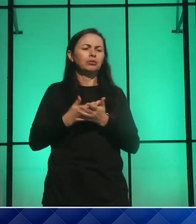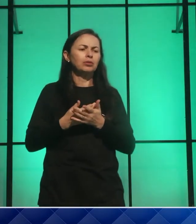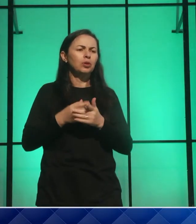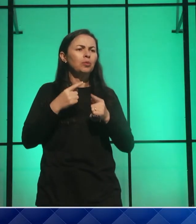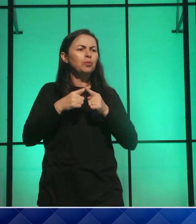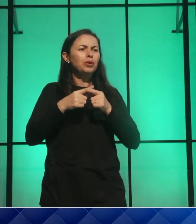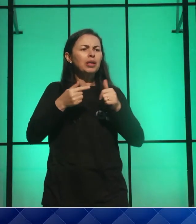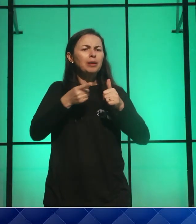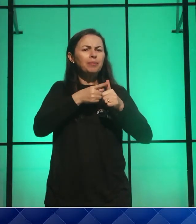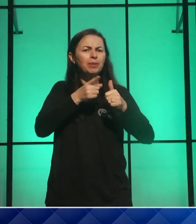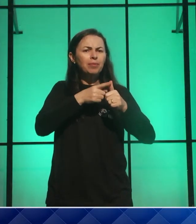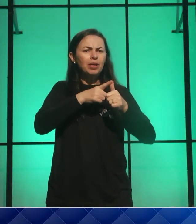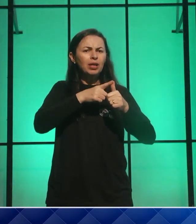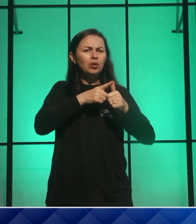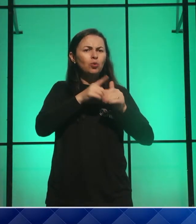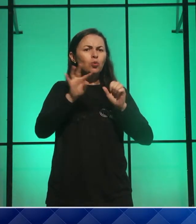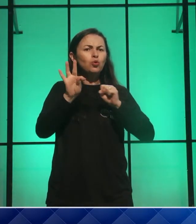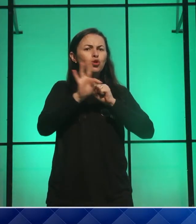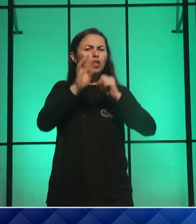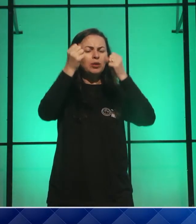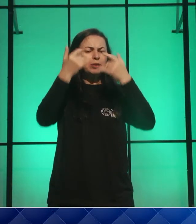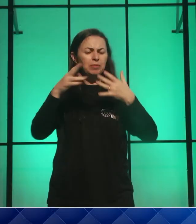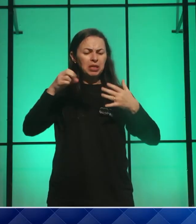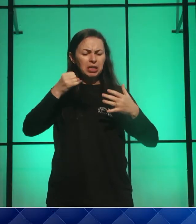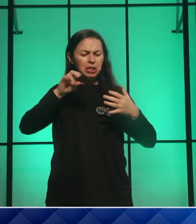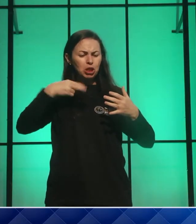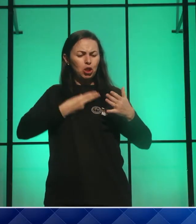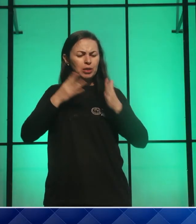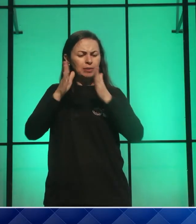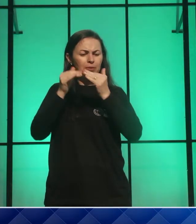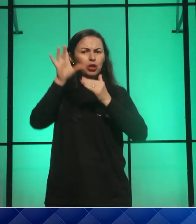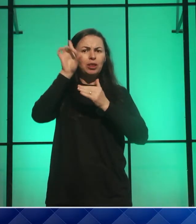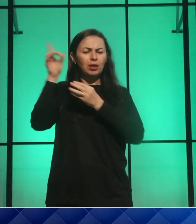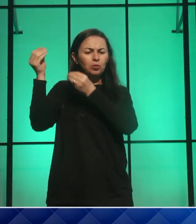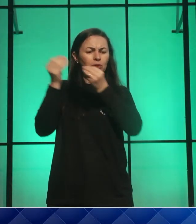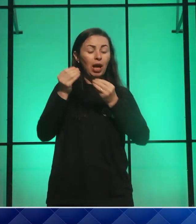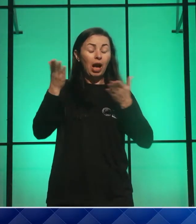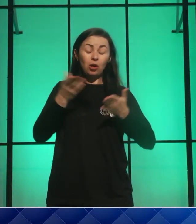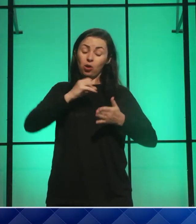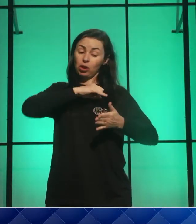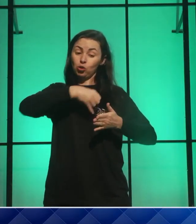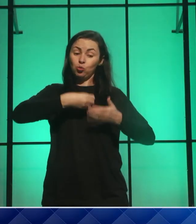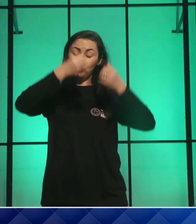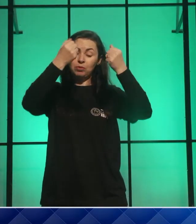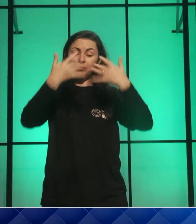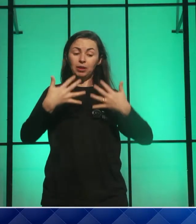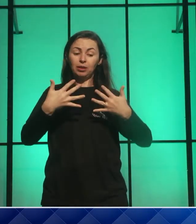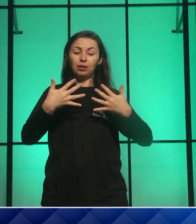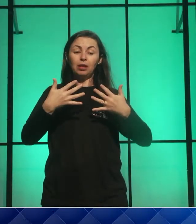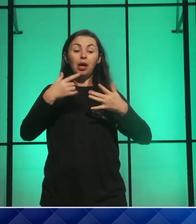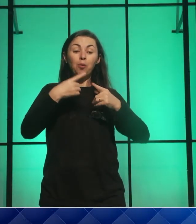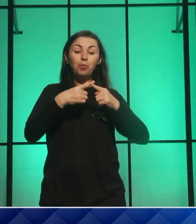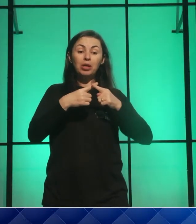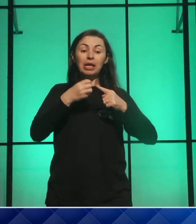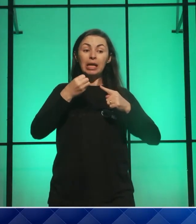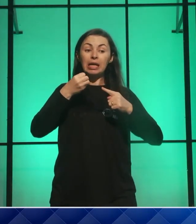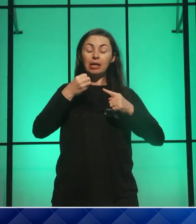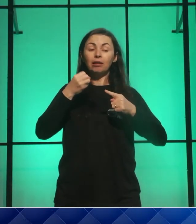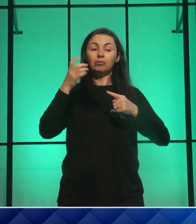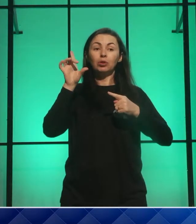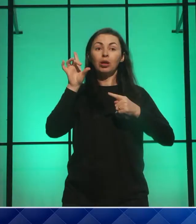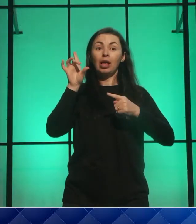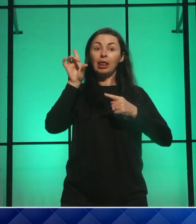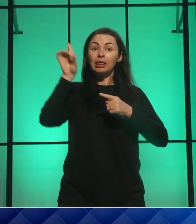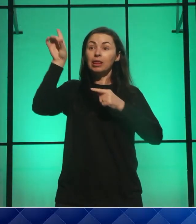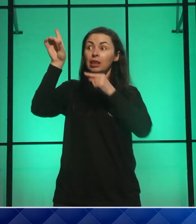1 Tiago diz que se nós pedirmos, Deus vai dar. Mas já vem agora João e diz que nós vamos receber se